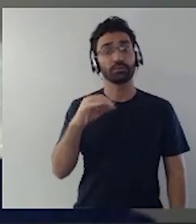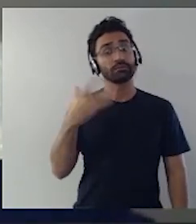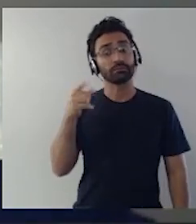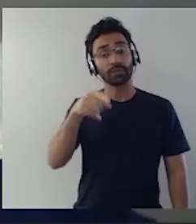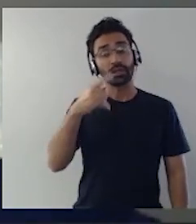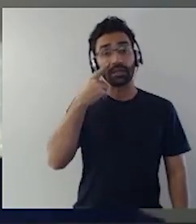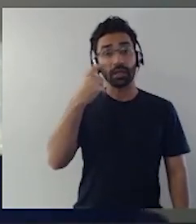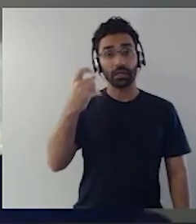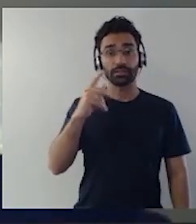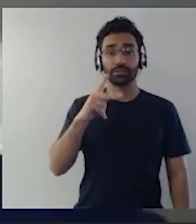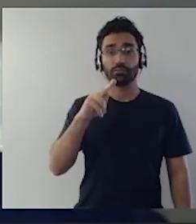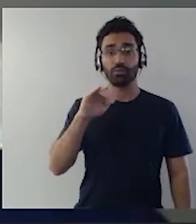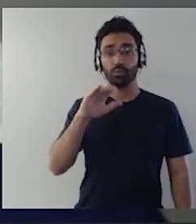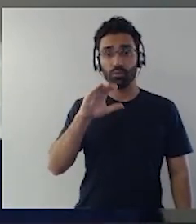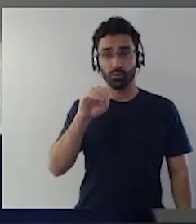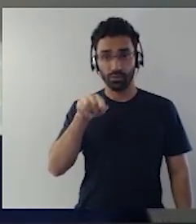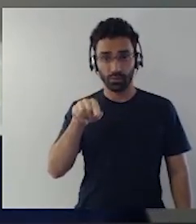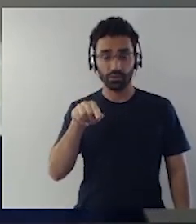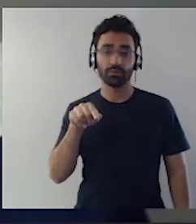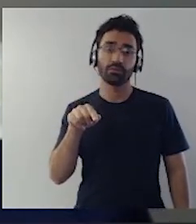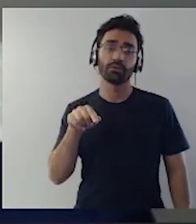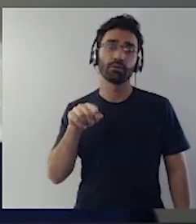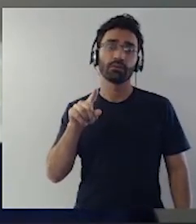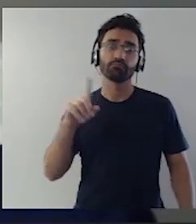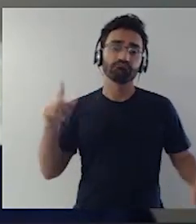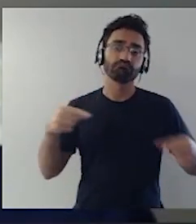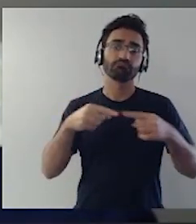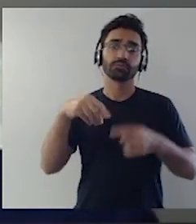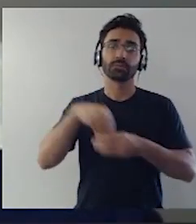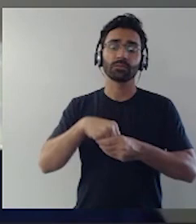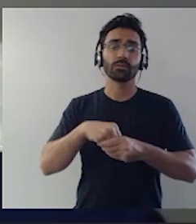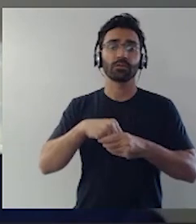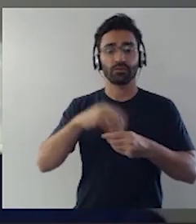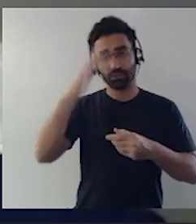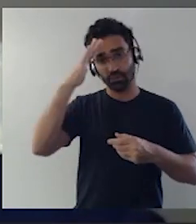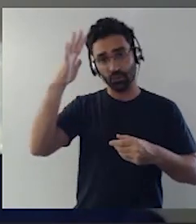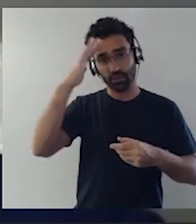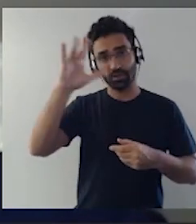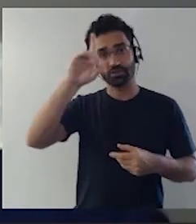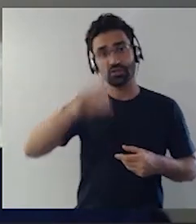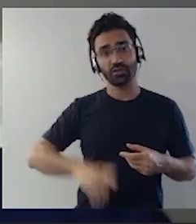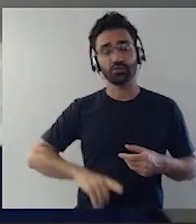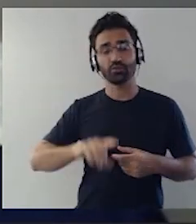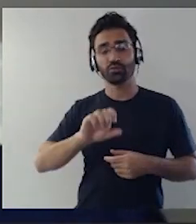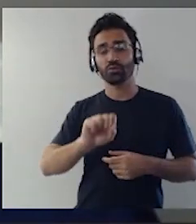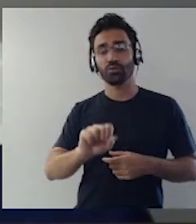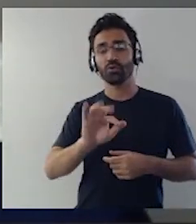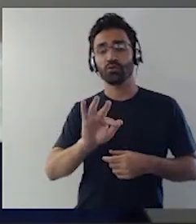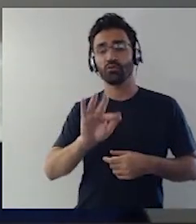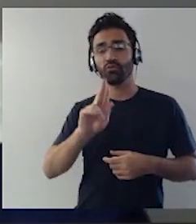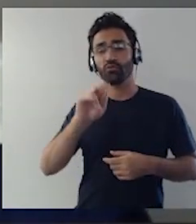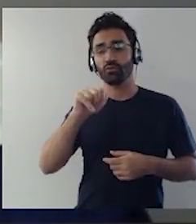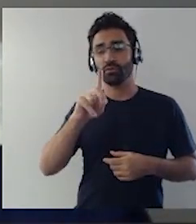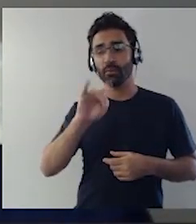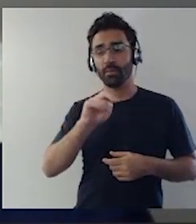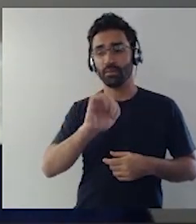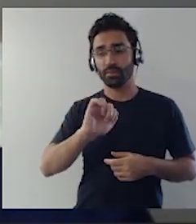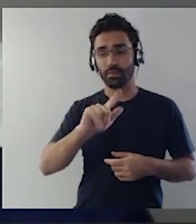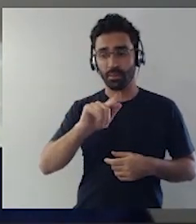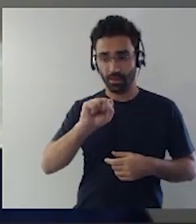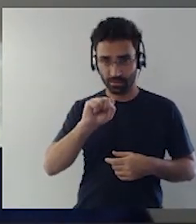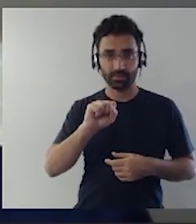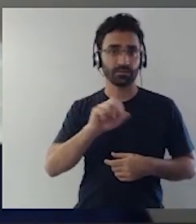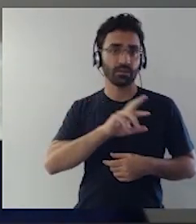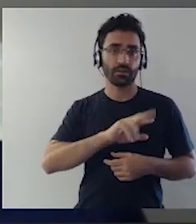público primário, que é refletido na teoria dos direitos fundamentais. Não é um interesse público arbitrário, não